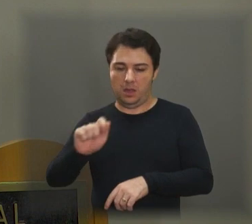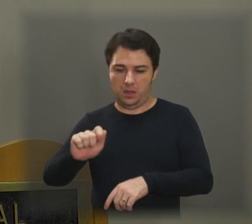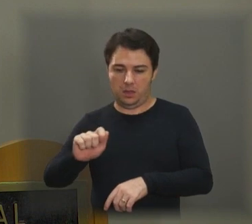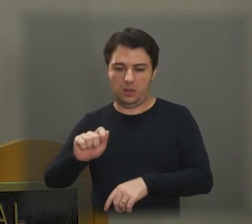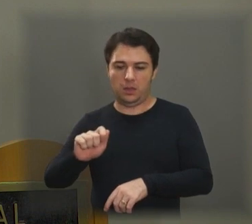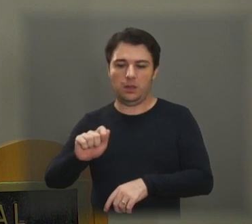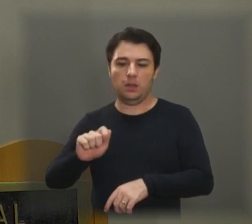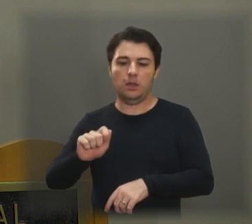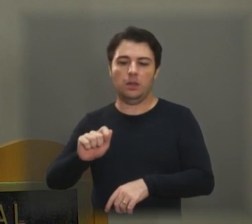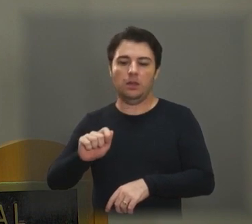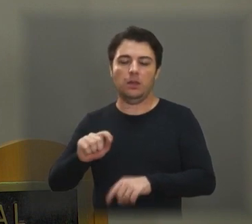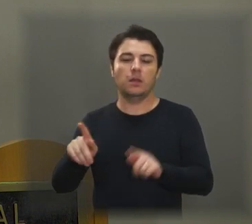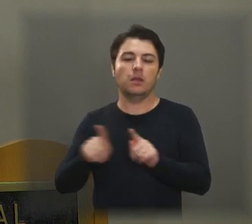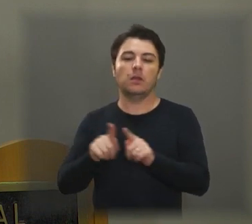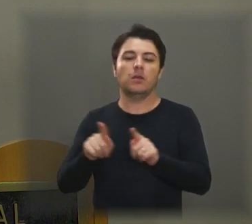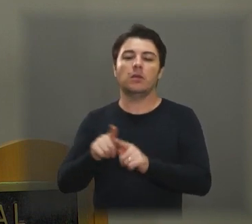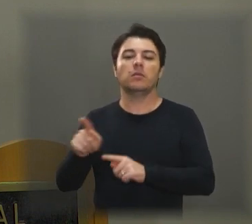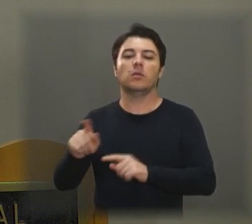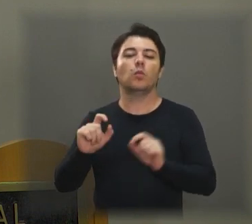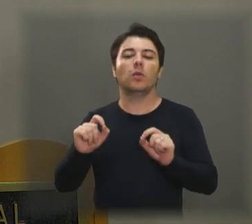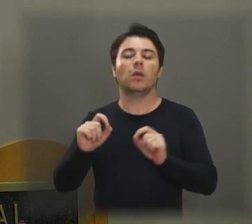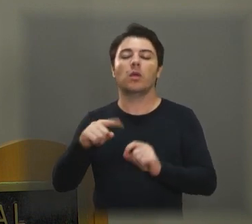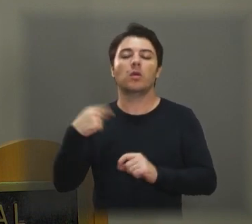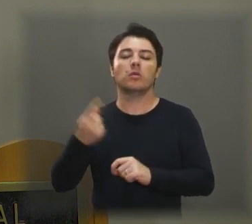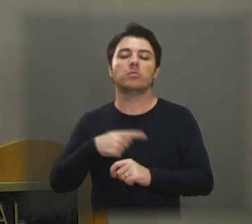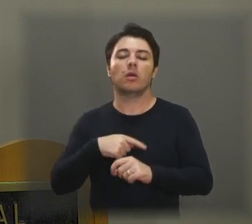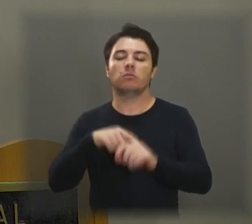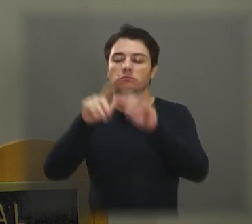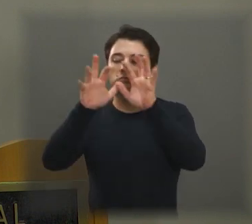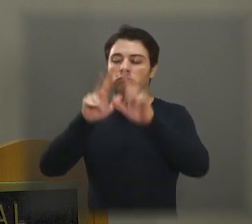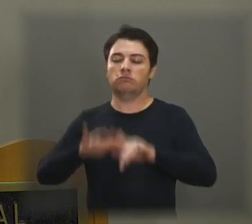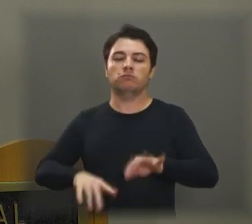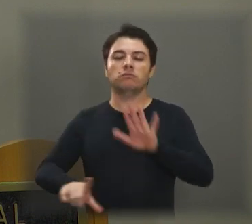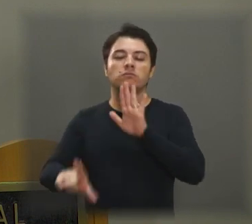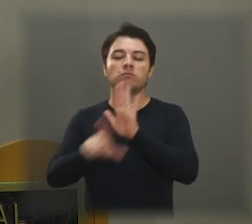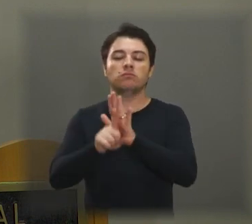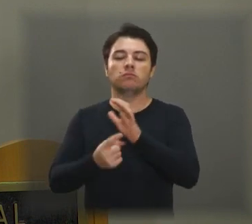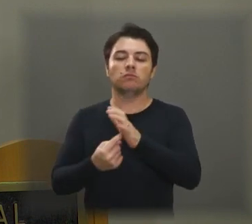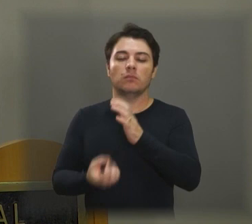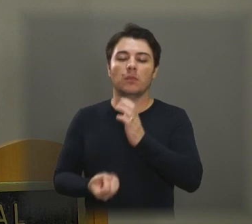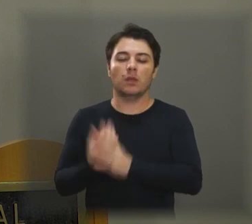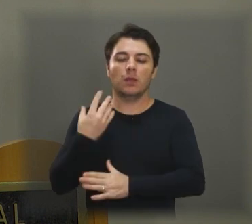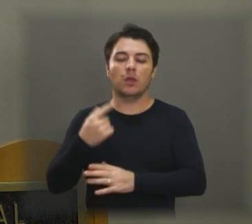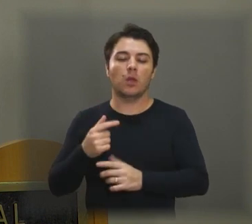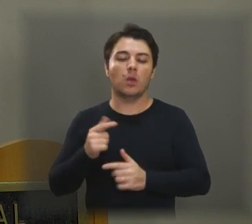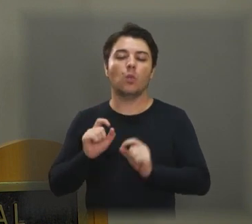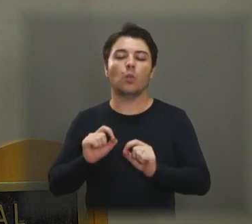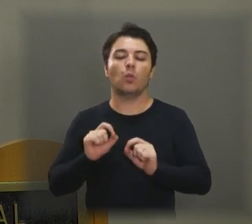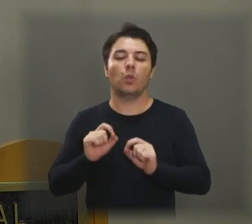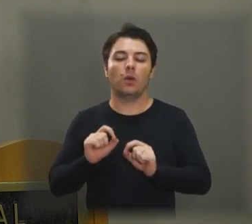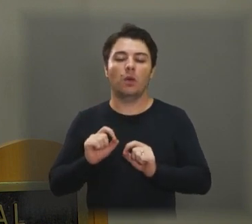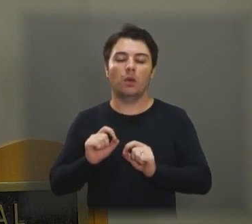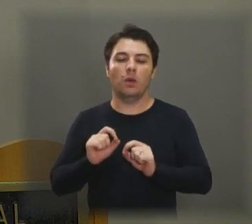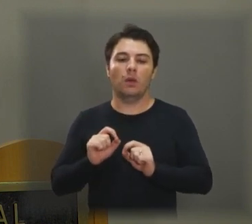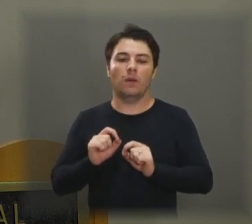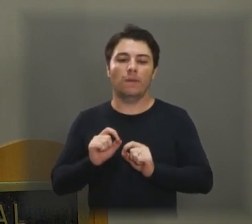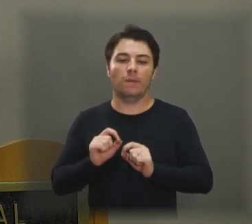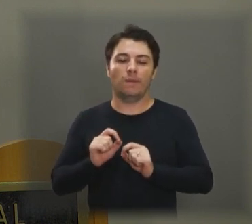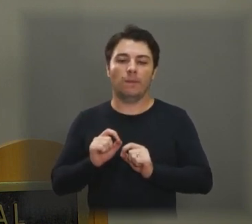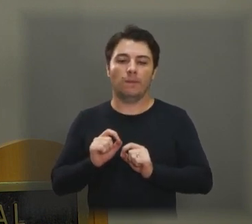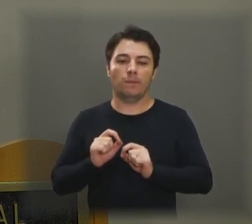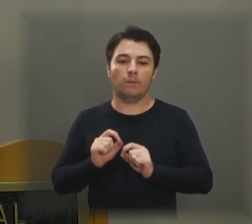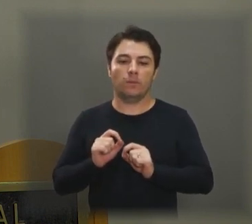CTA e de comum acordo elaboramos uma lei específica disciplinando a